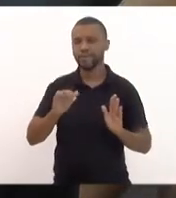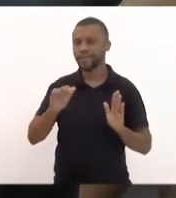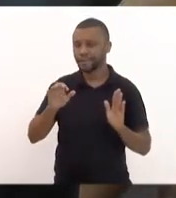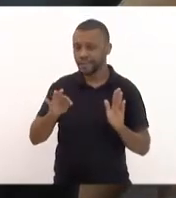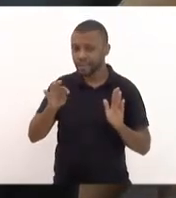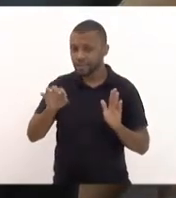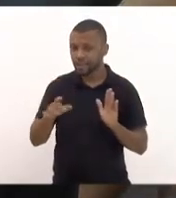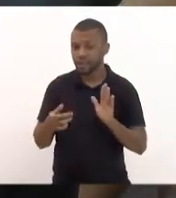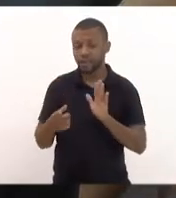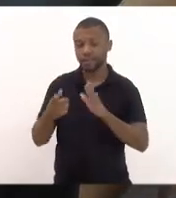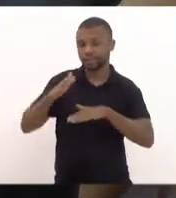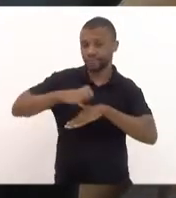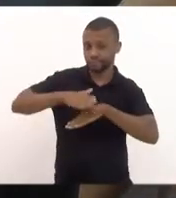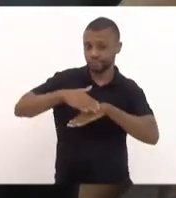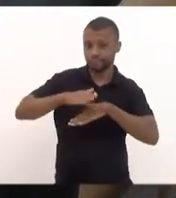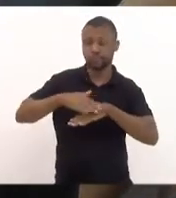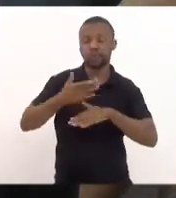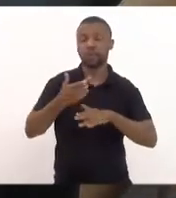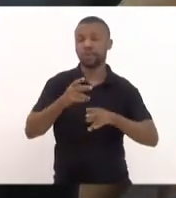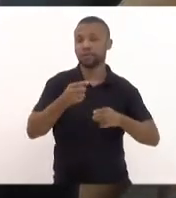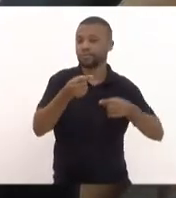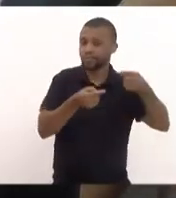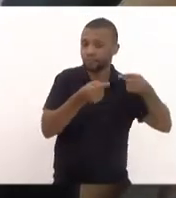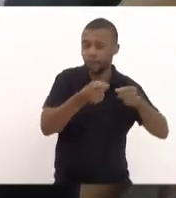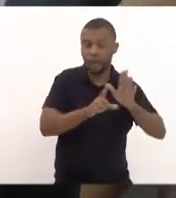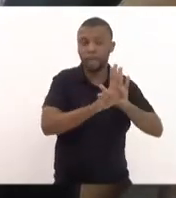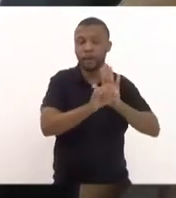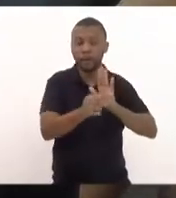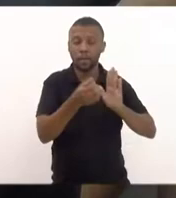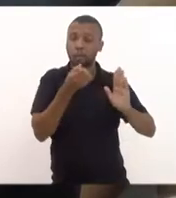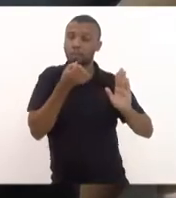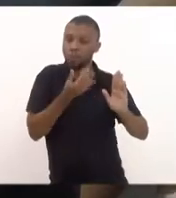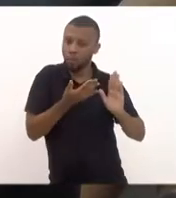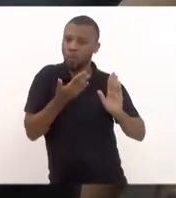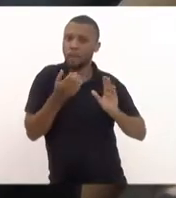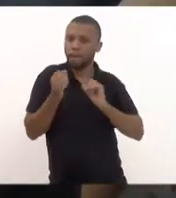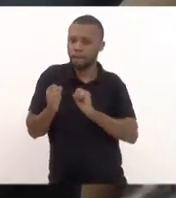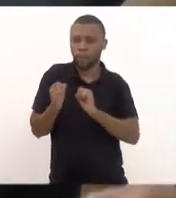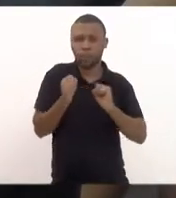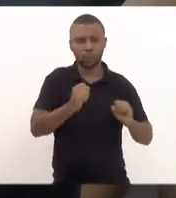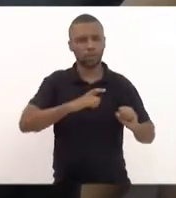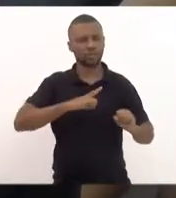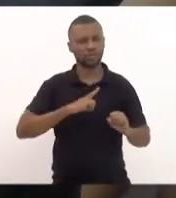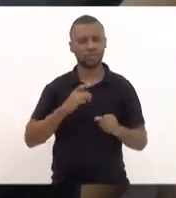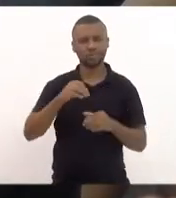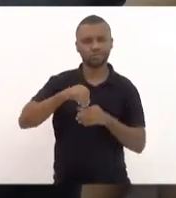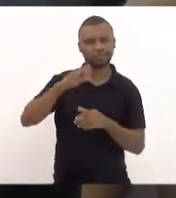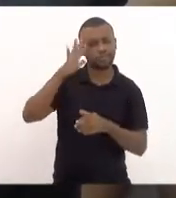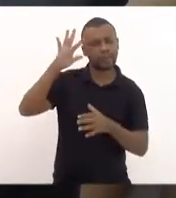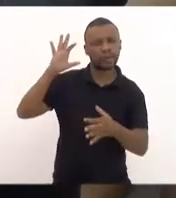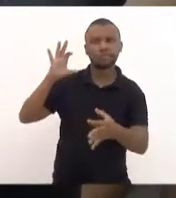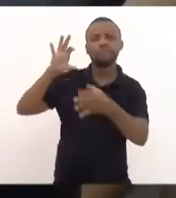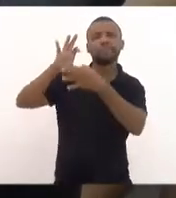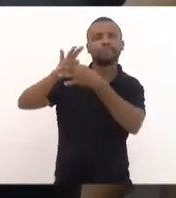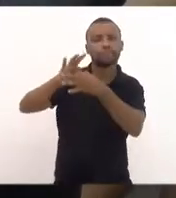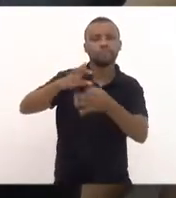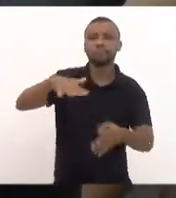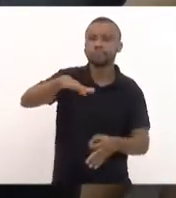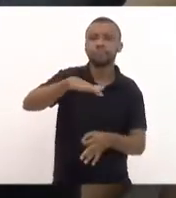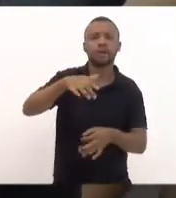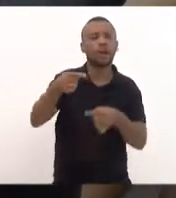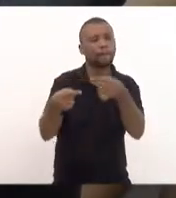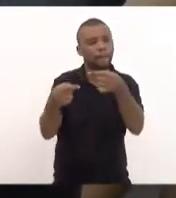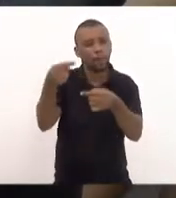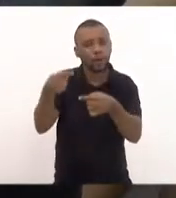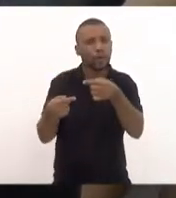inclusive, a Assembleia aprimorou bem, é uma lei poderosa, é uma lei que pensa a coordenação de políticas, né? Parabenizar a Lérgio, sei